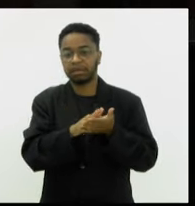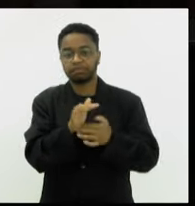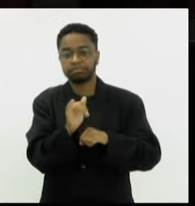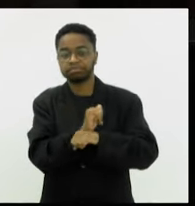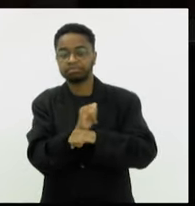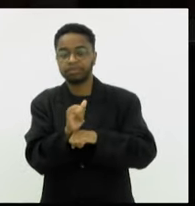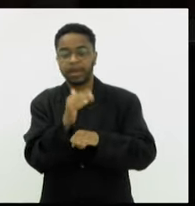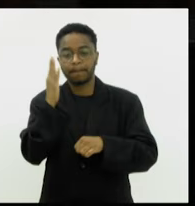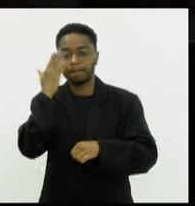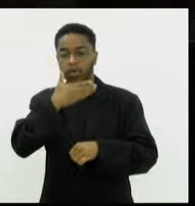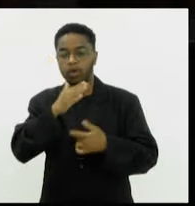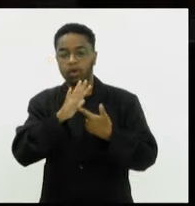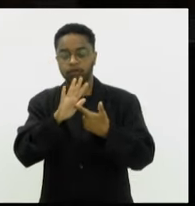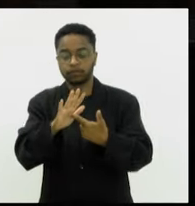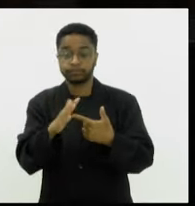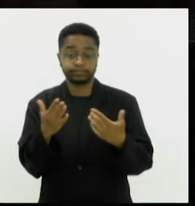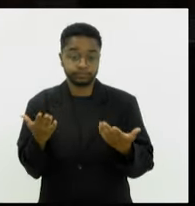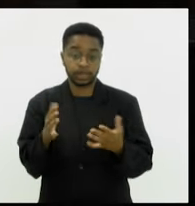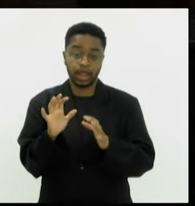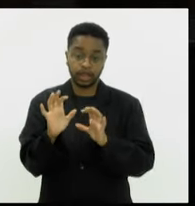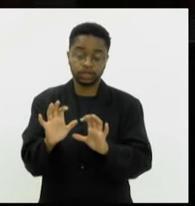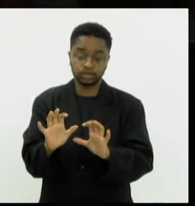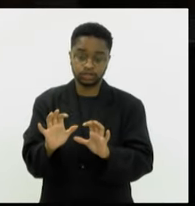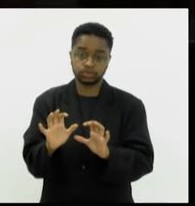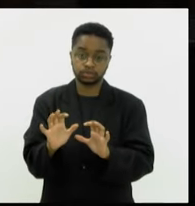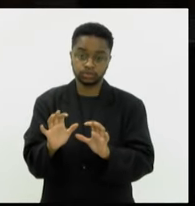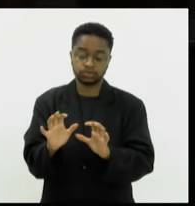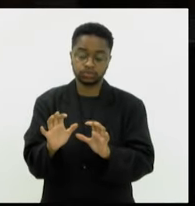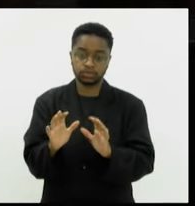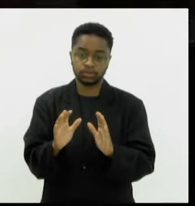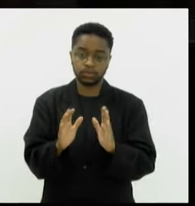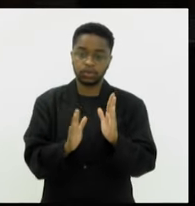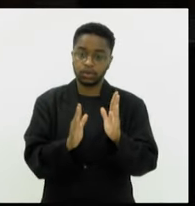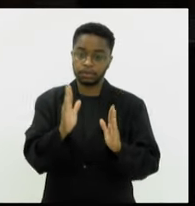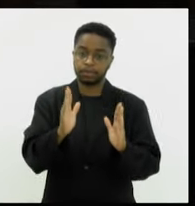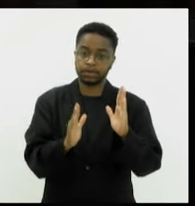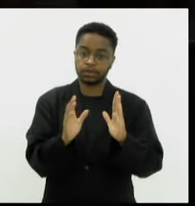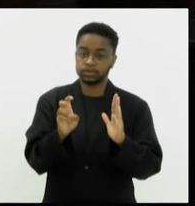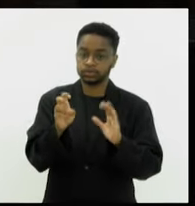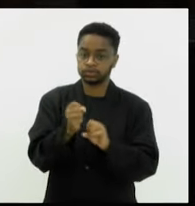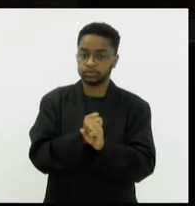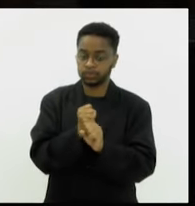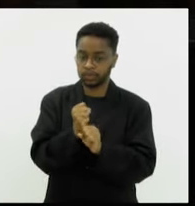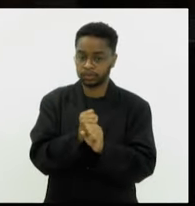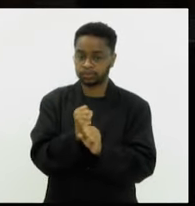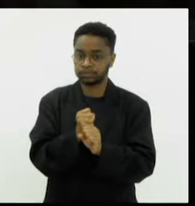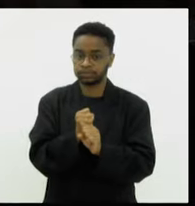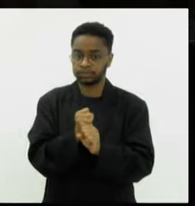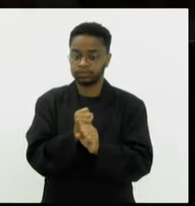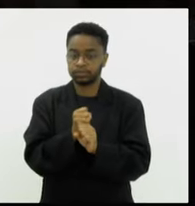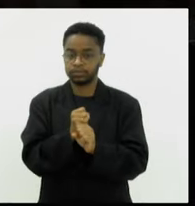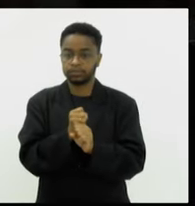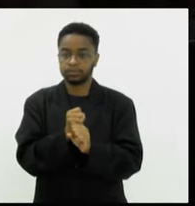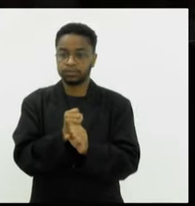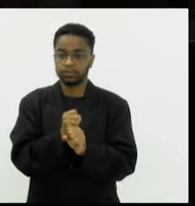de prova. E foi isso, durante os últimos 5 anos, quando a gente